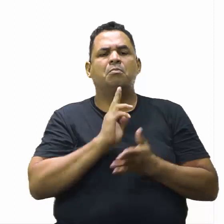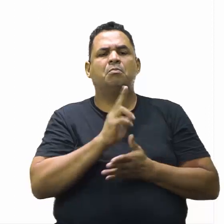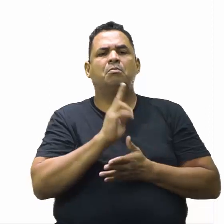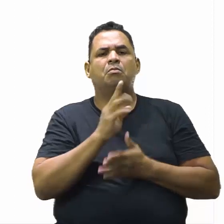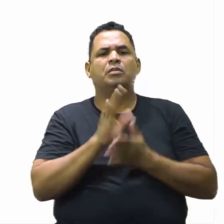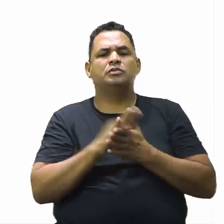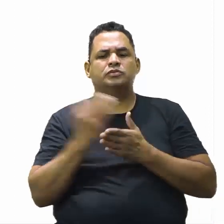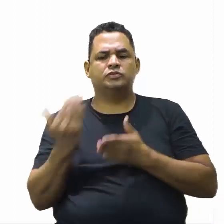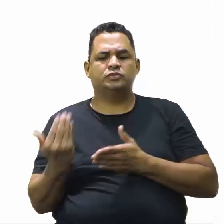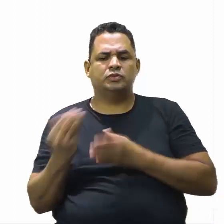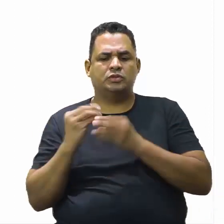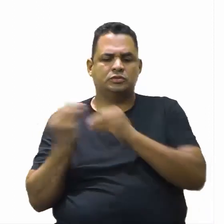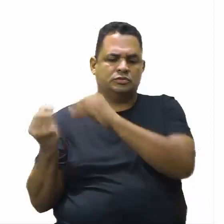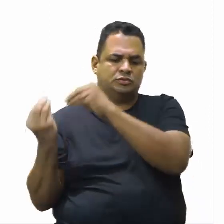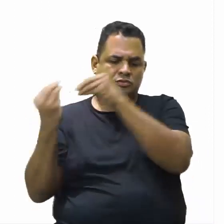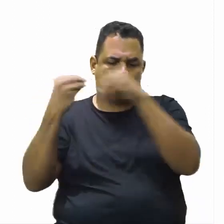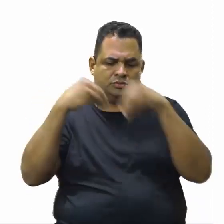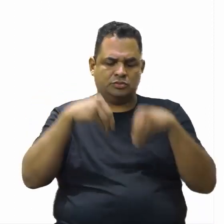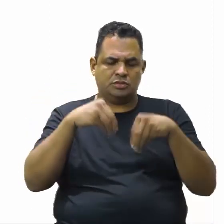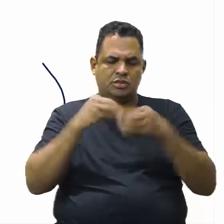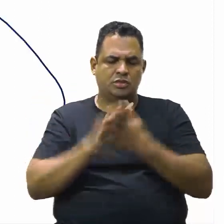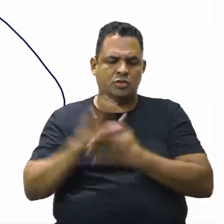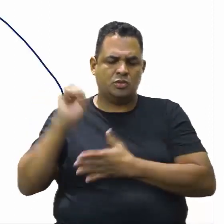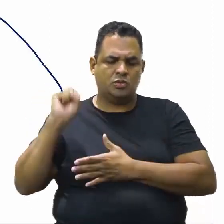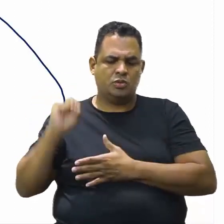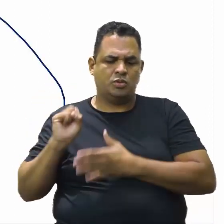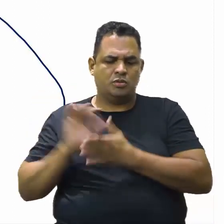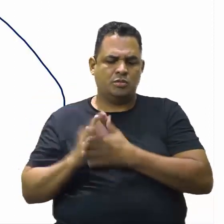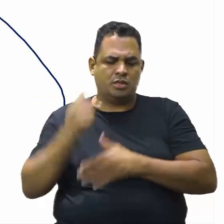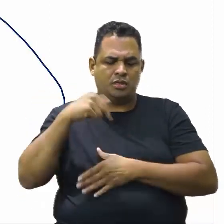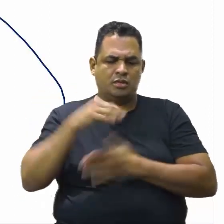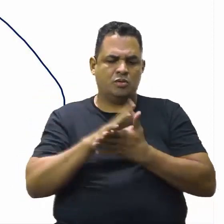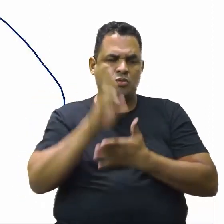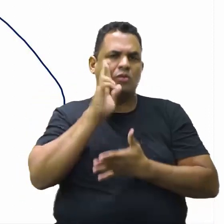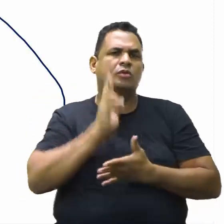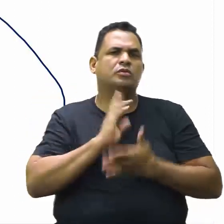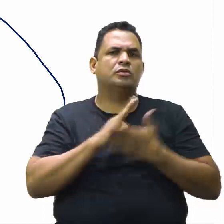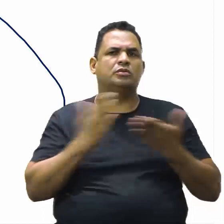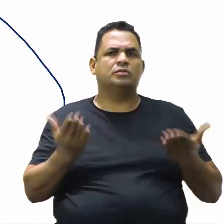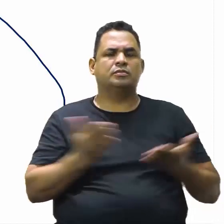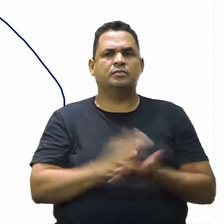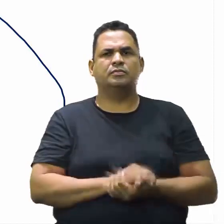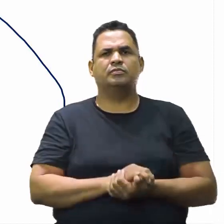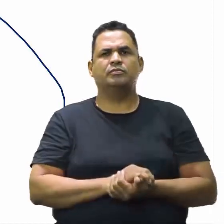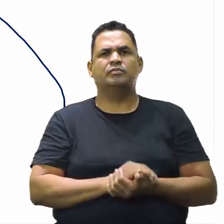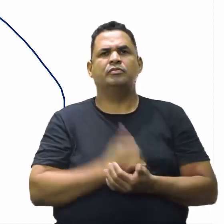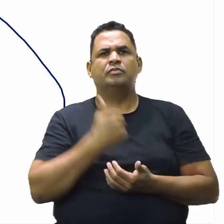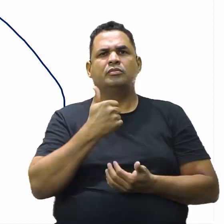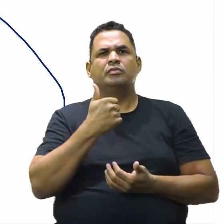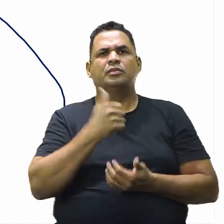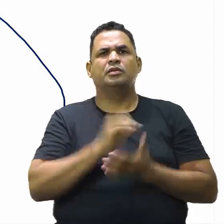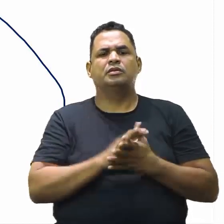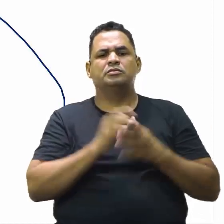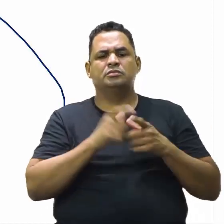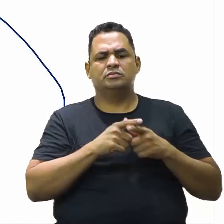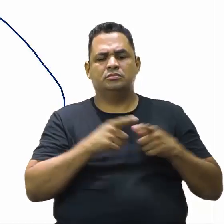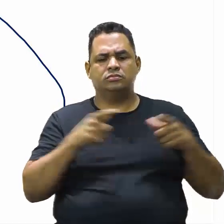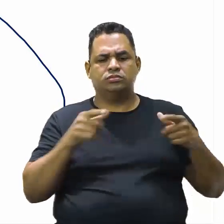da região sul do Brasil para o estado de Rondônia. Beleza? Grande